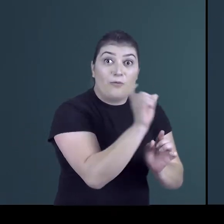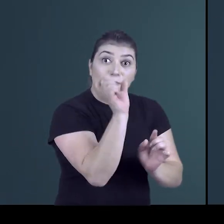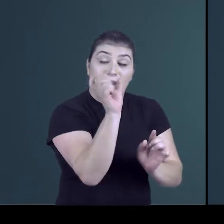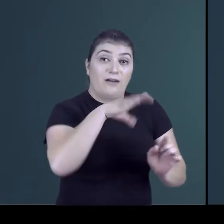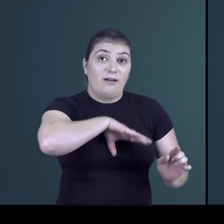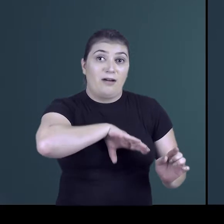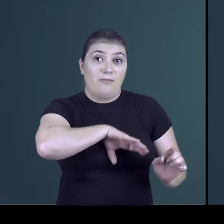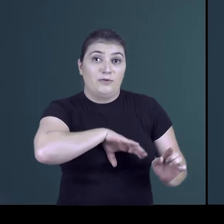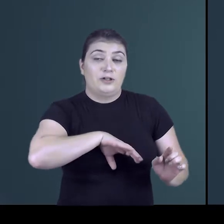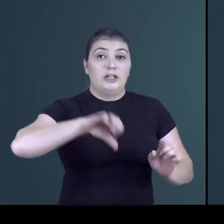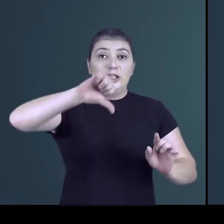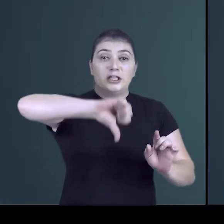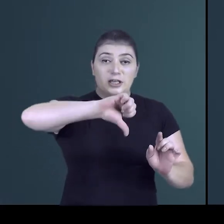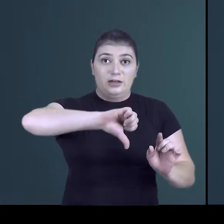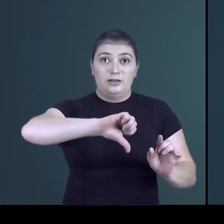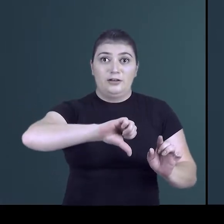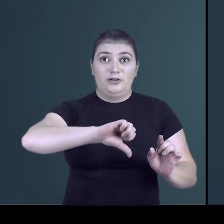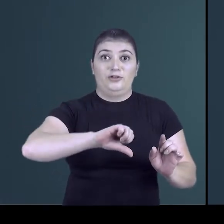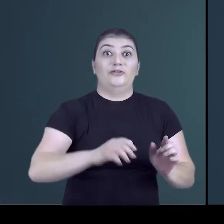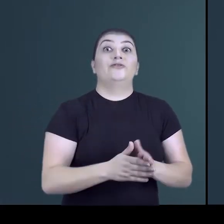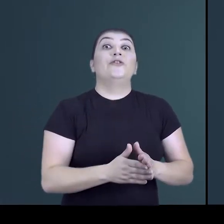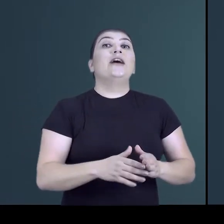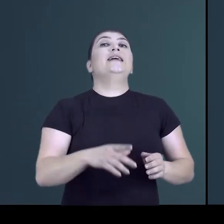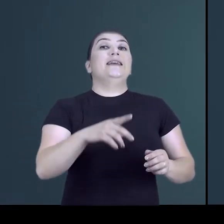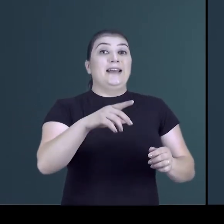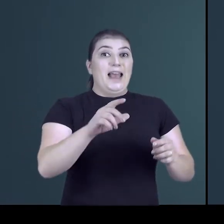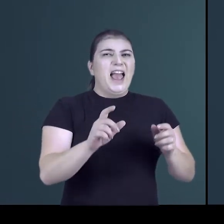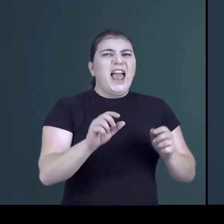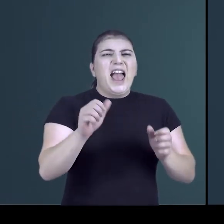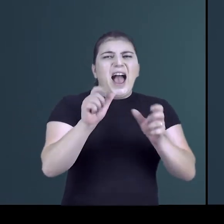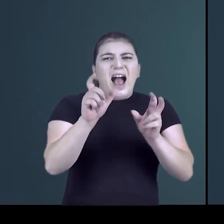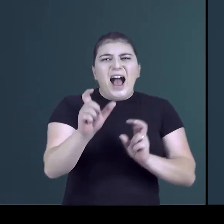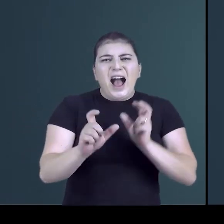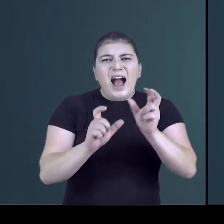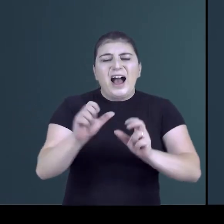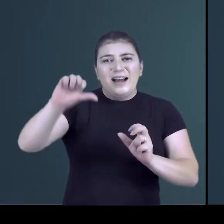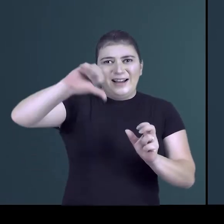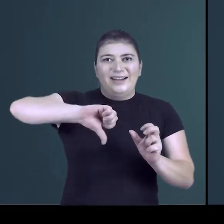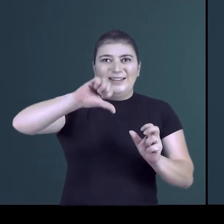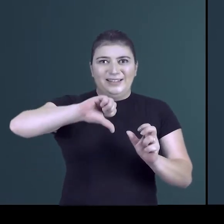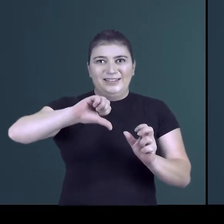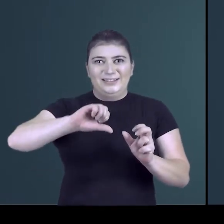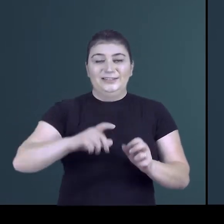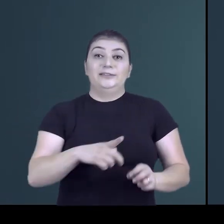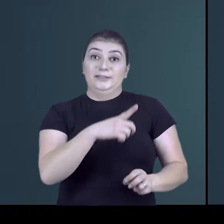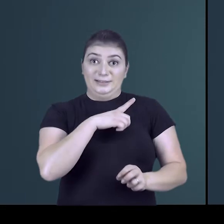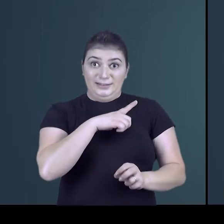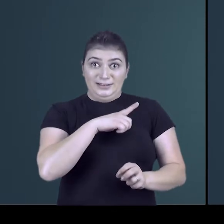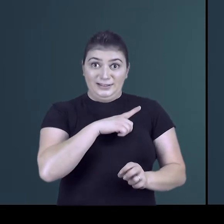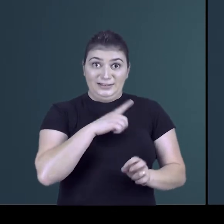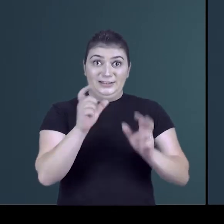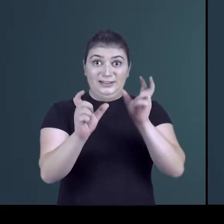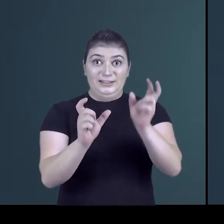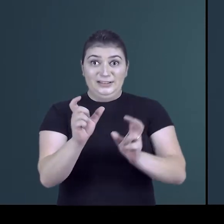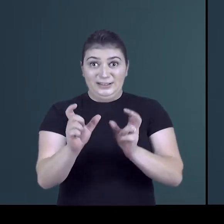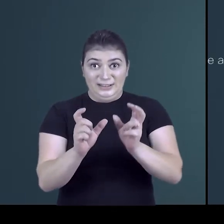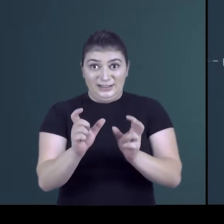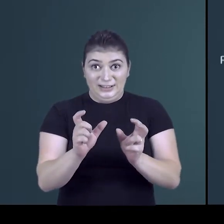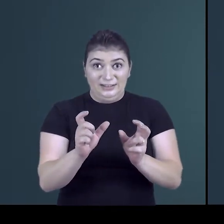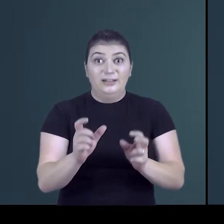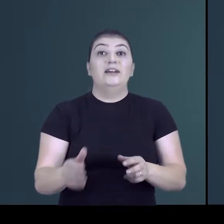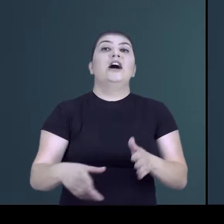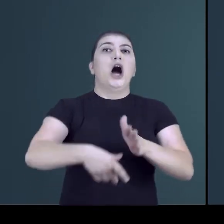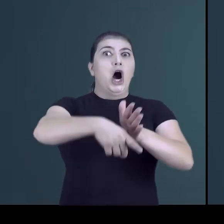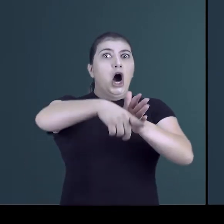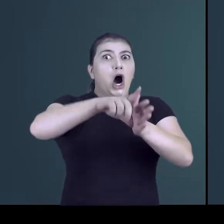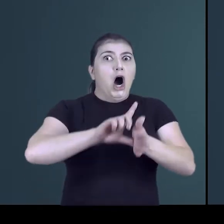carregado de um valor negativo, é também um advérbio de negação. Então, quando tivermos advérbios antes